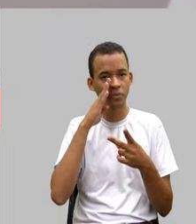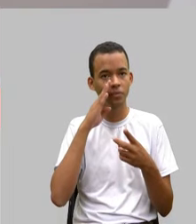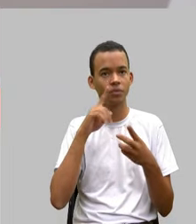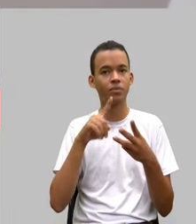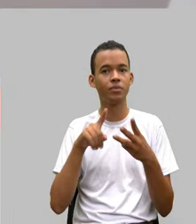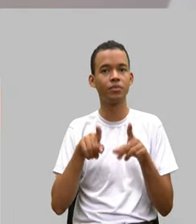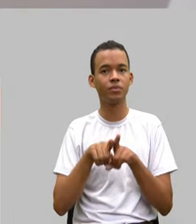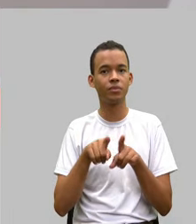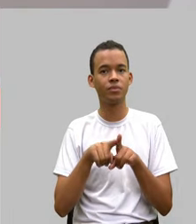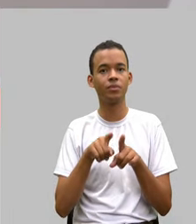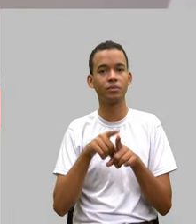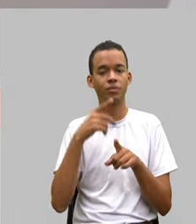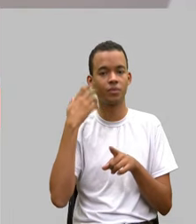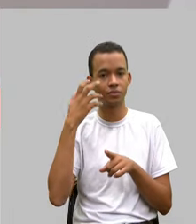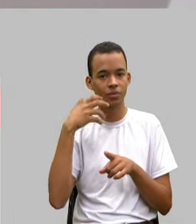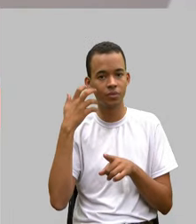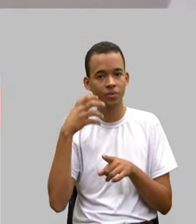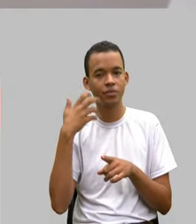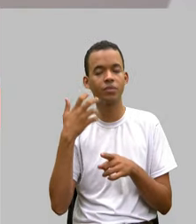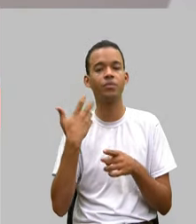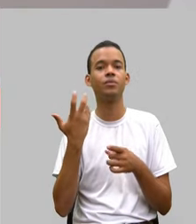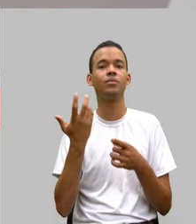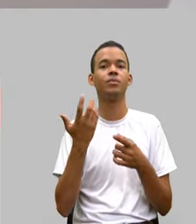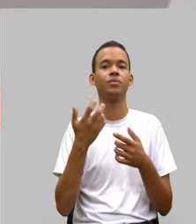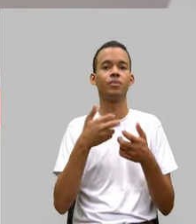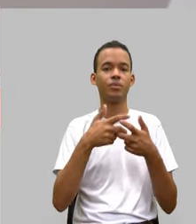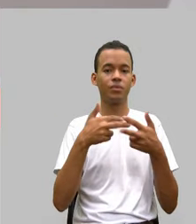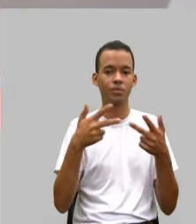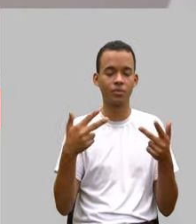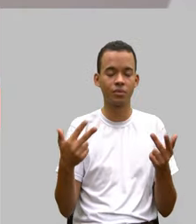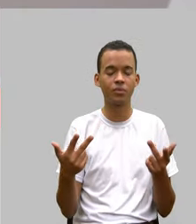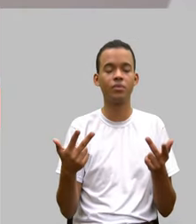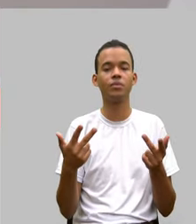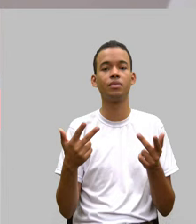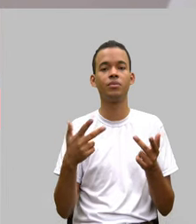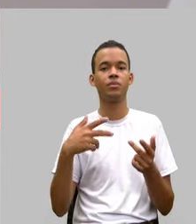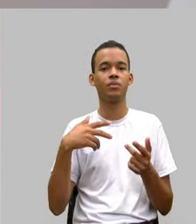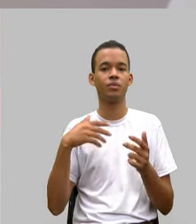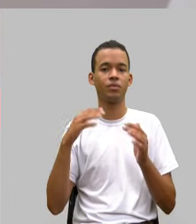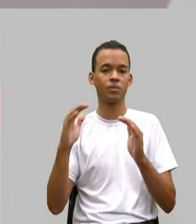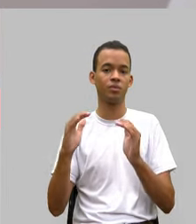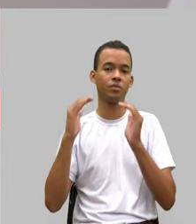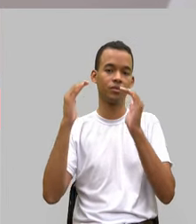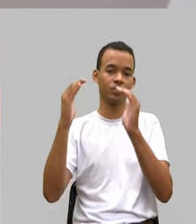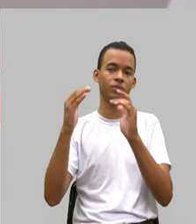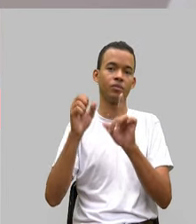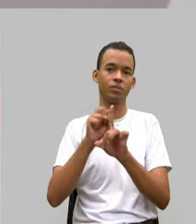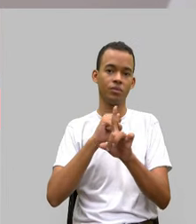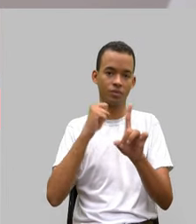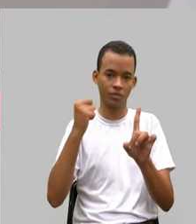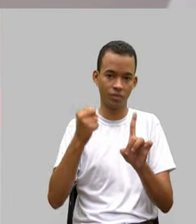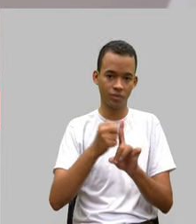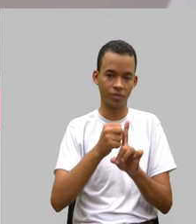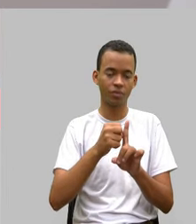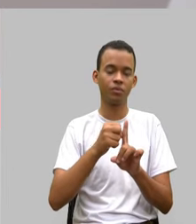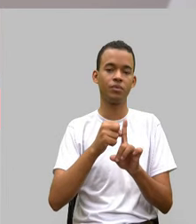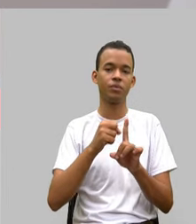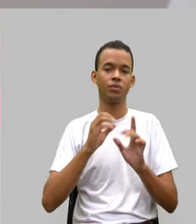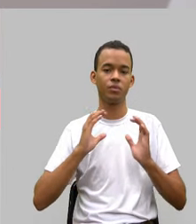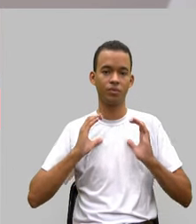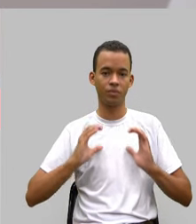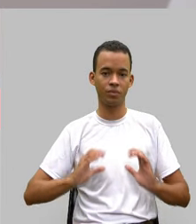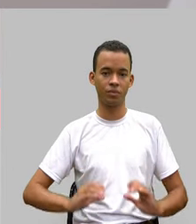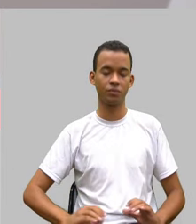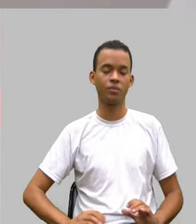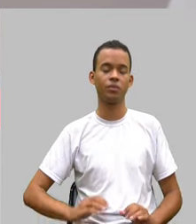expositores os debatedores as demais autoridades e toda a sociedade civil presente nessa casa em